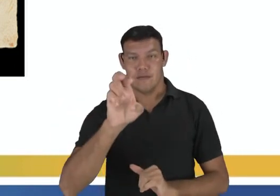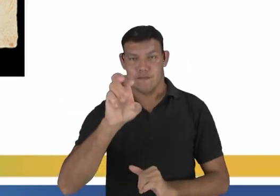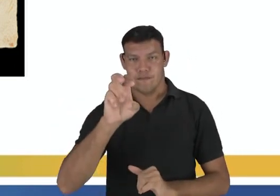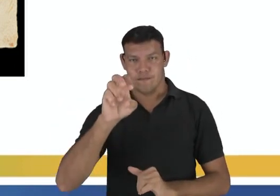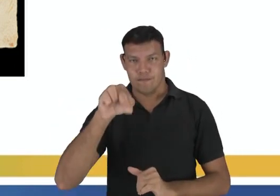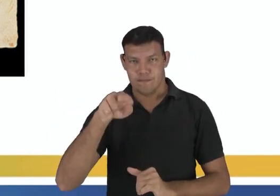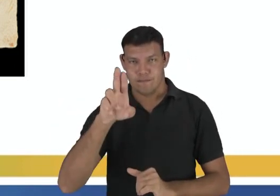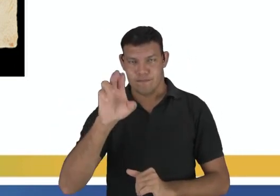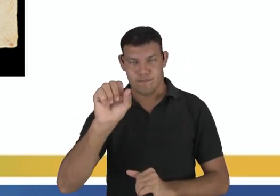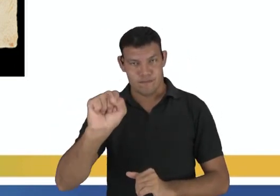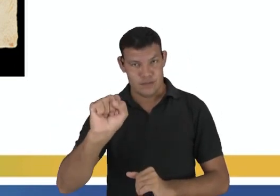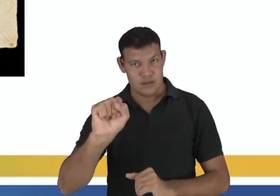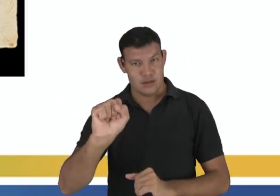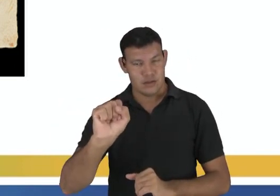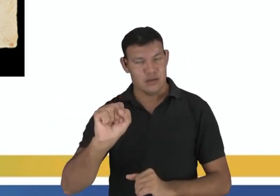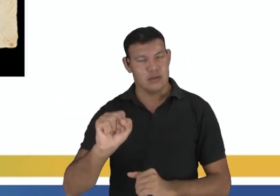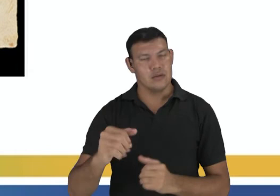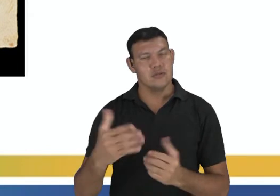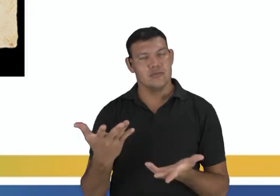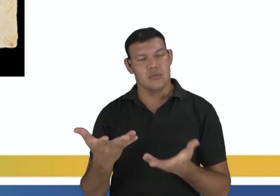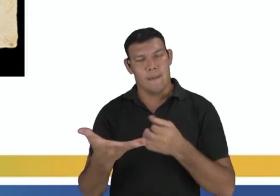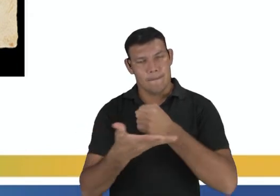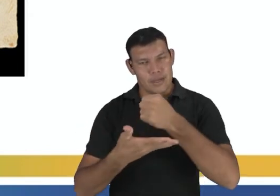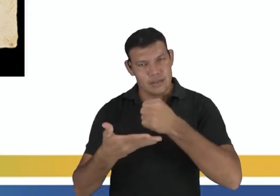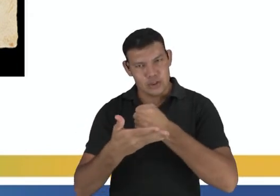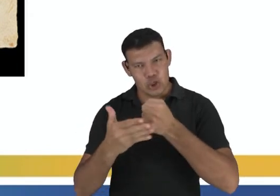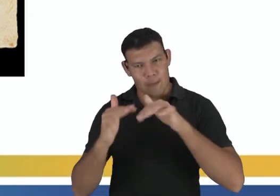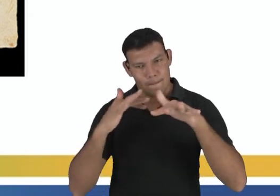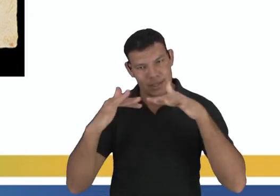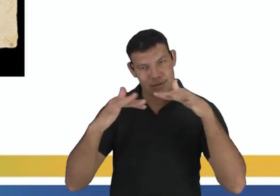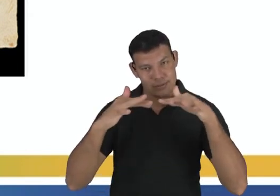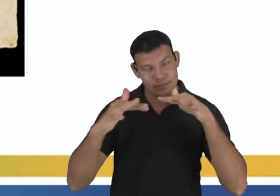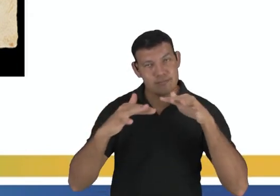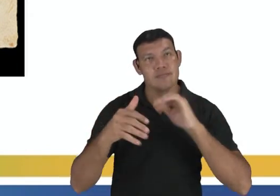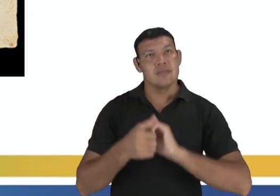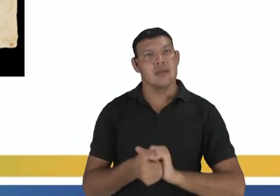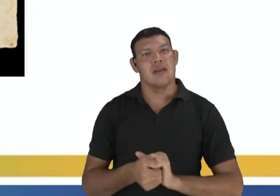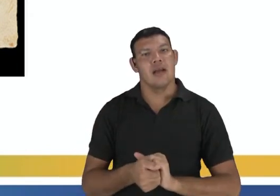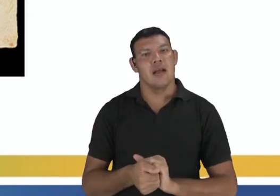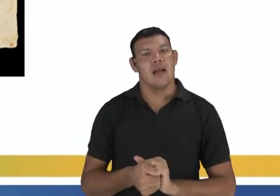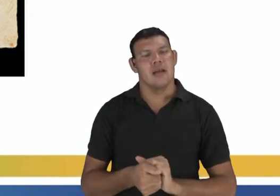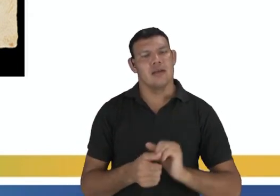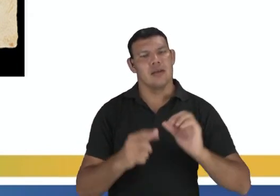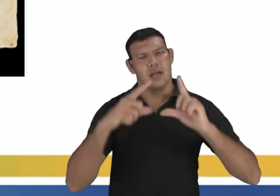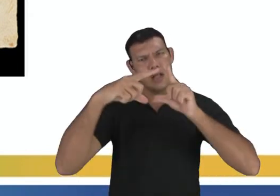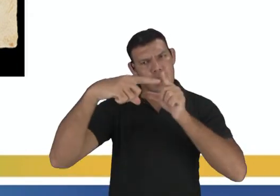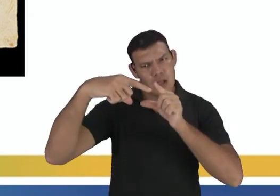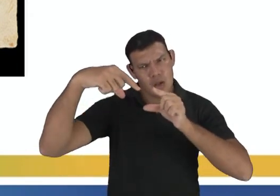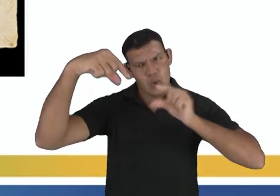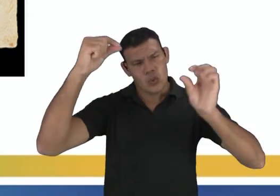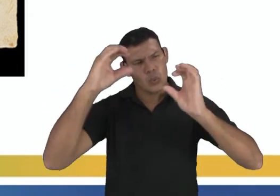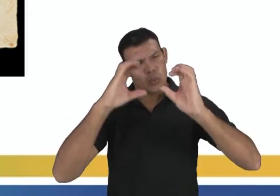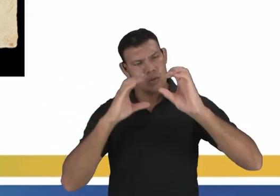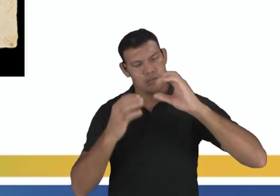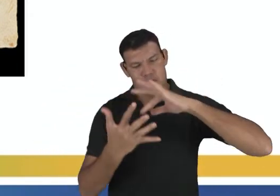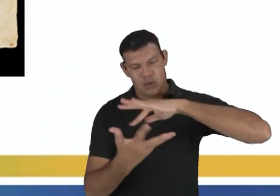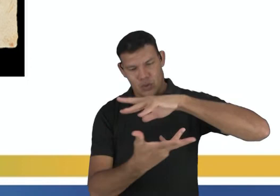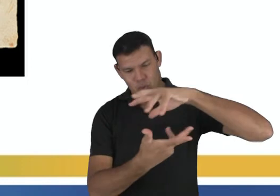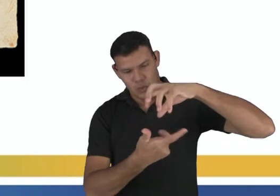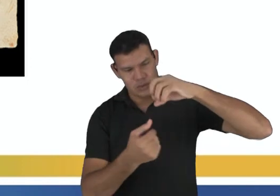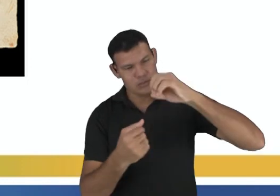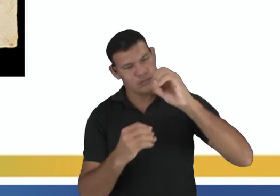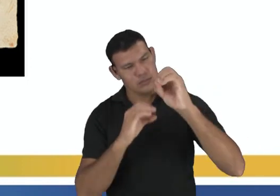seja, baseado nos movimentos, ele pensou o quê? Se a Lua, que está em volta da Terra, ou seja, está orbitando a Terra,